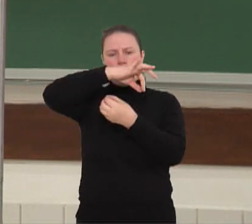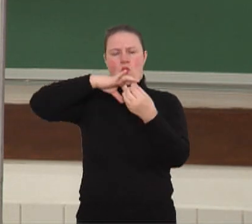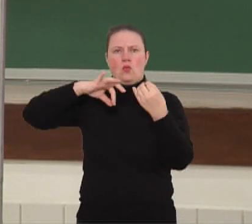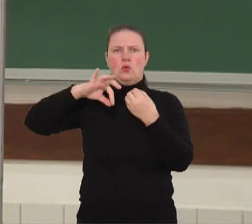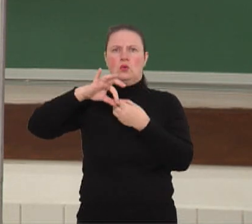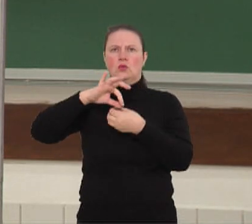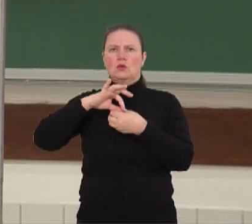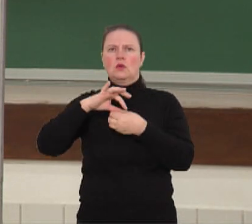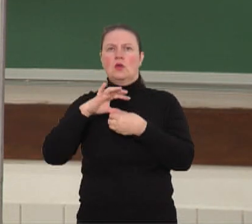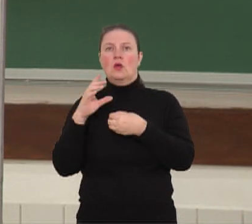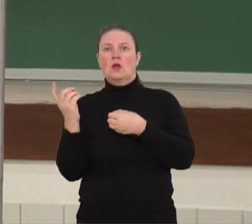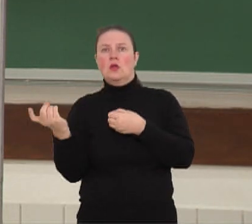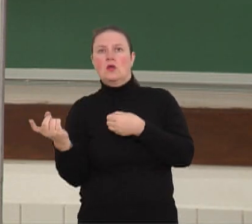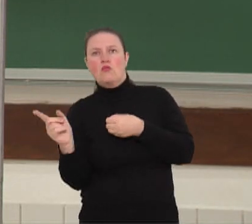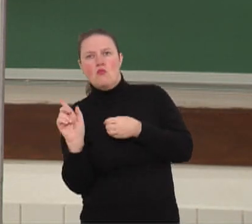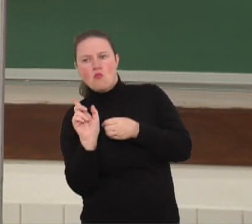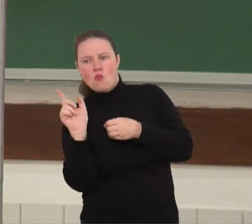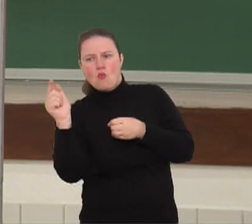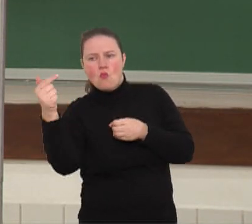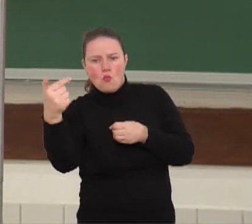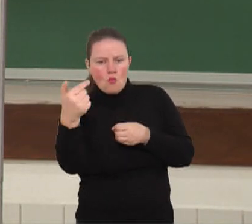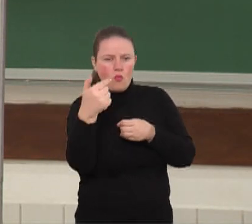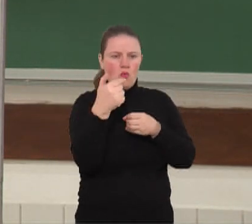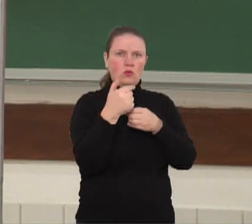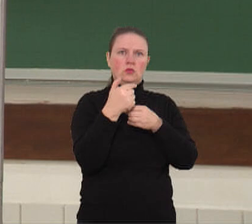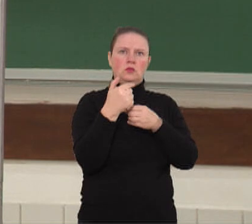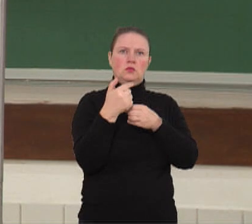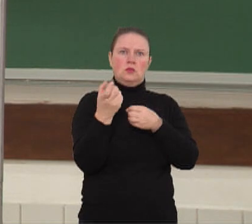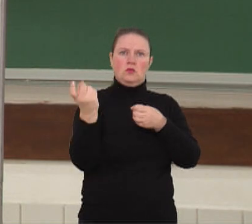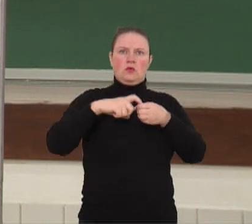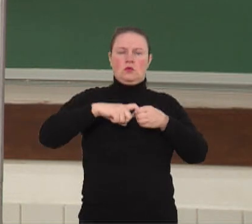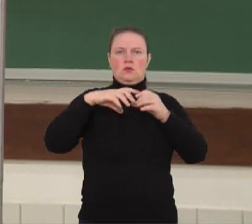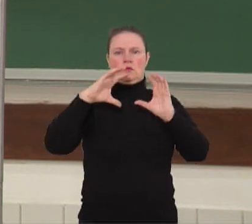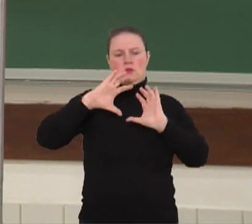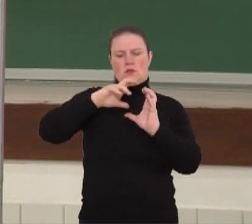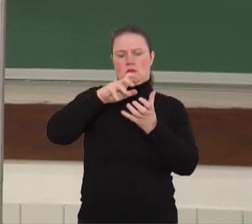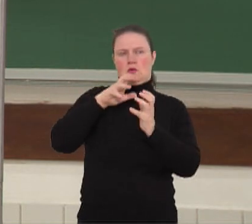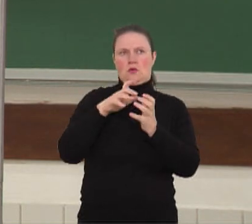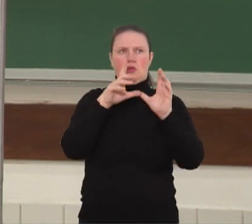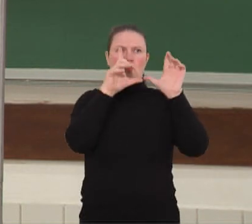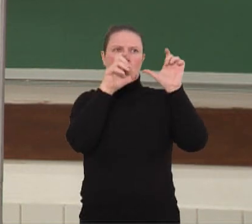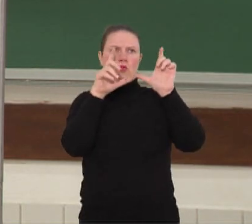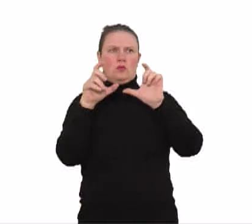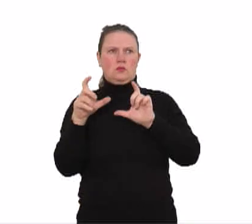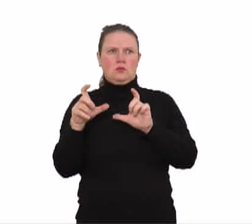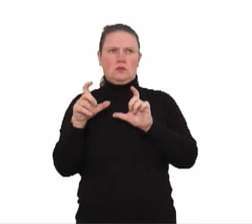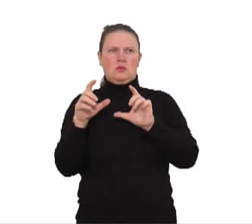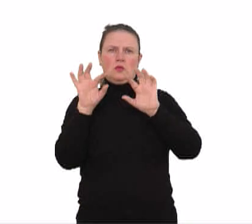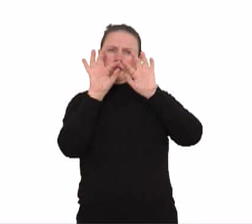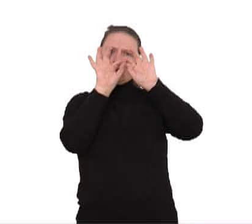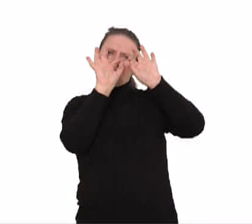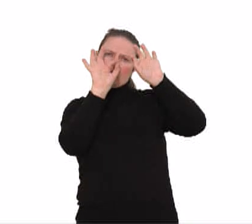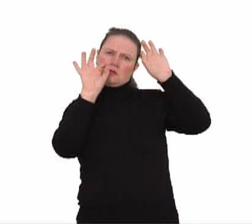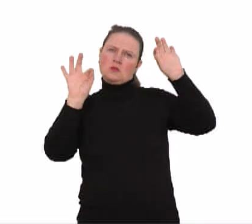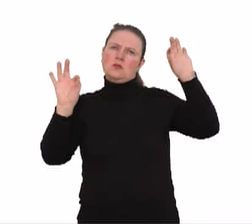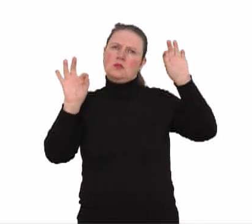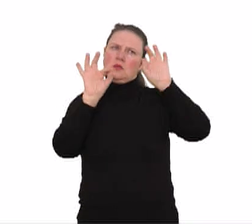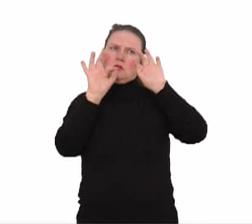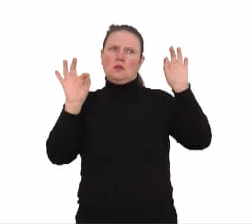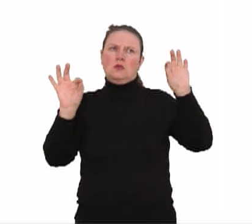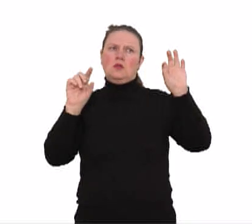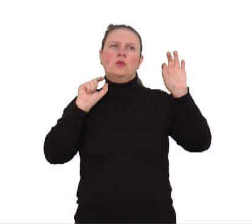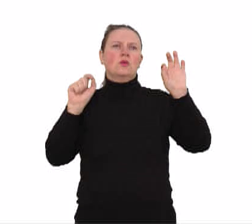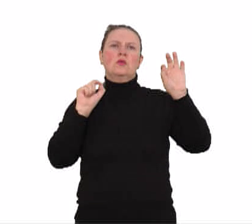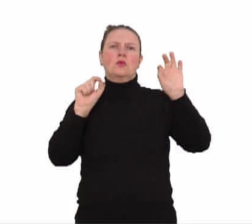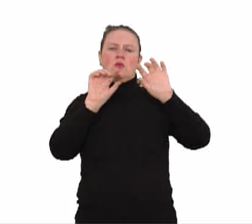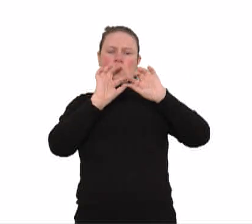gastou o combustível para virar para a Terra e tirar essa foto. Essas linhas que vocês enxergam na foto são os anéis de Saturno que estão na